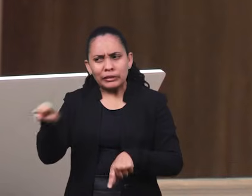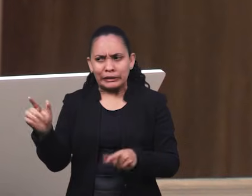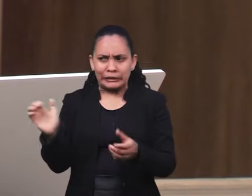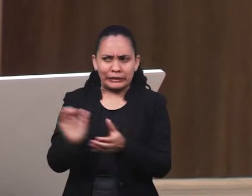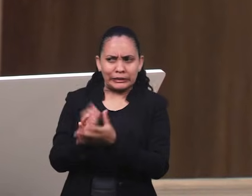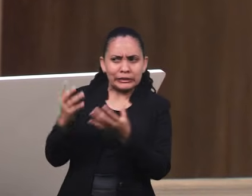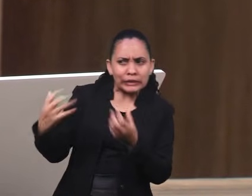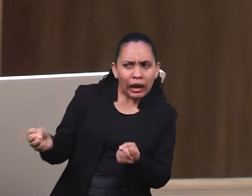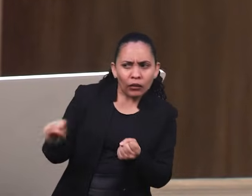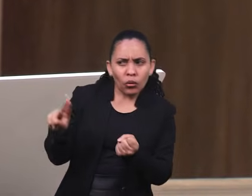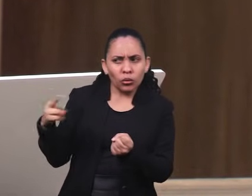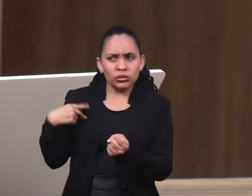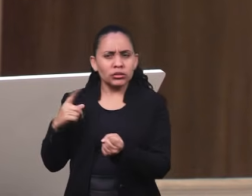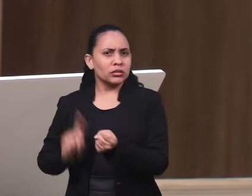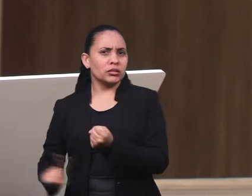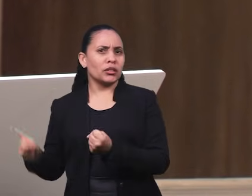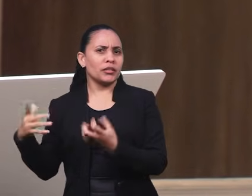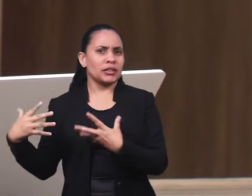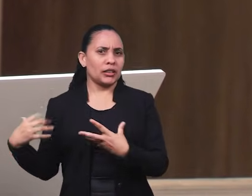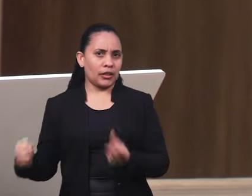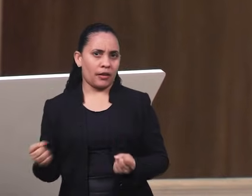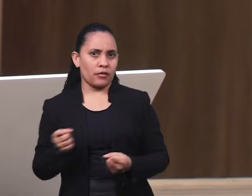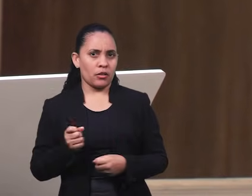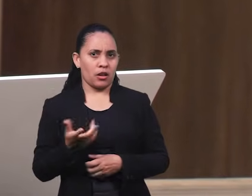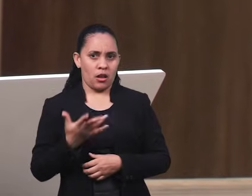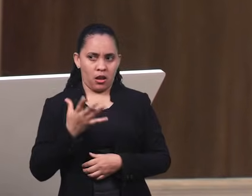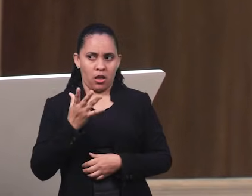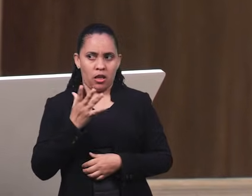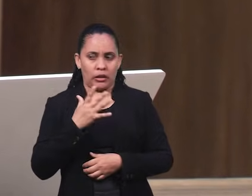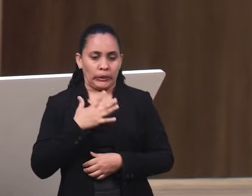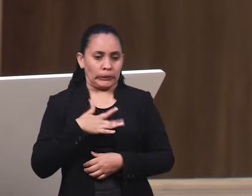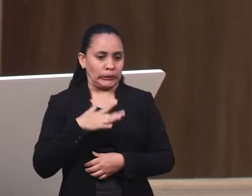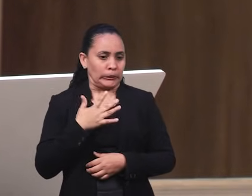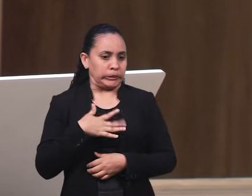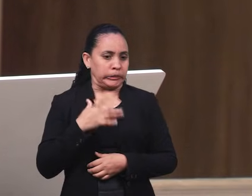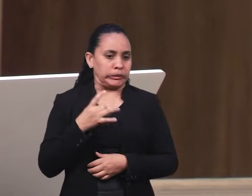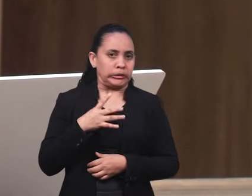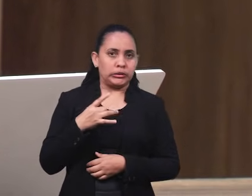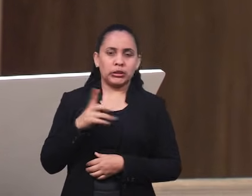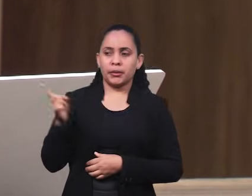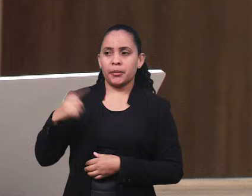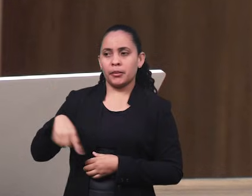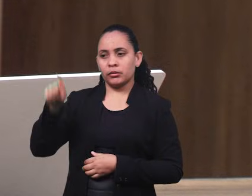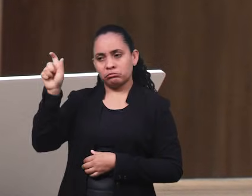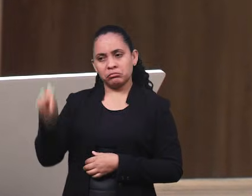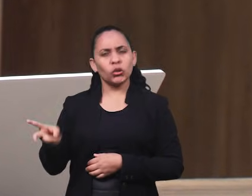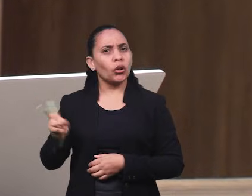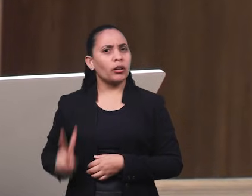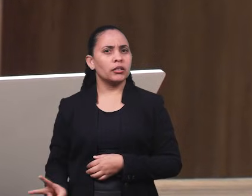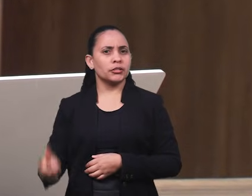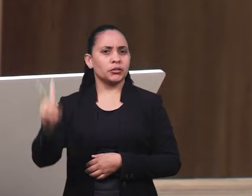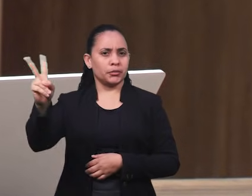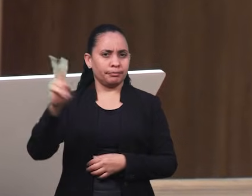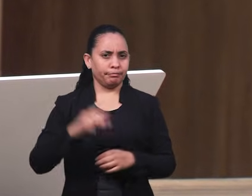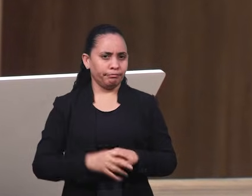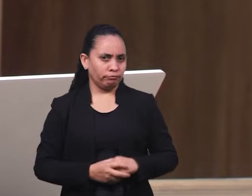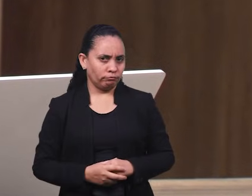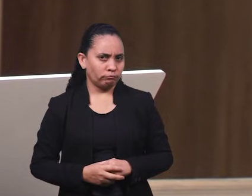muito aceitável, outros não. Então, até os que estavam com Lutero tinham medo daquele manchar a imagem dele, mas não manchou a imagem de Lutero, Lutero continuou embora.